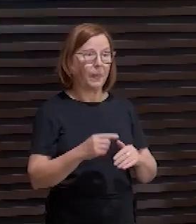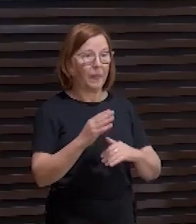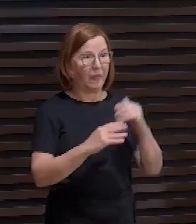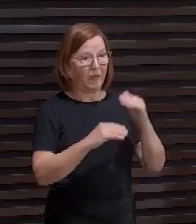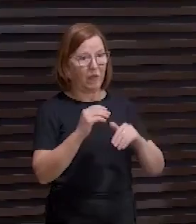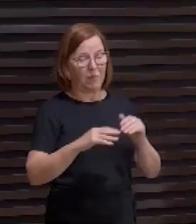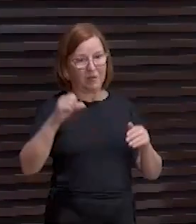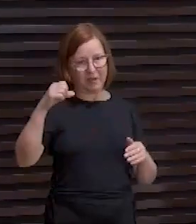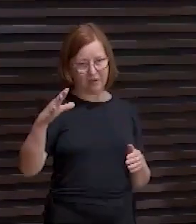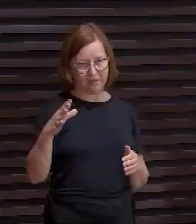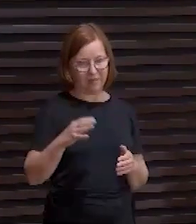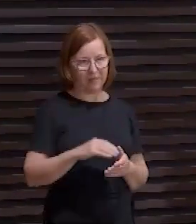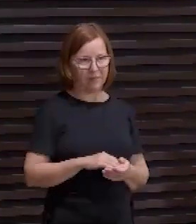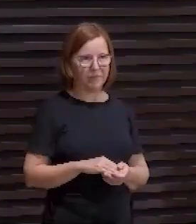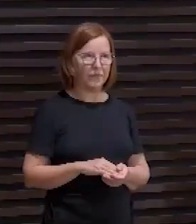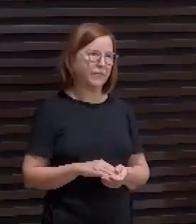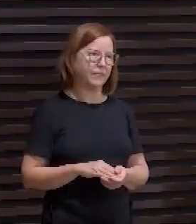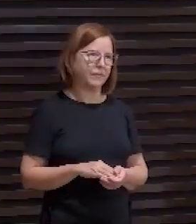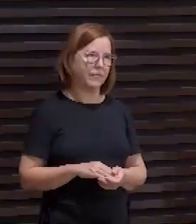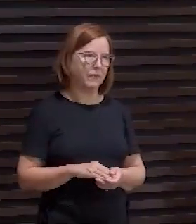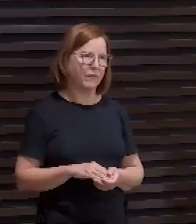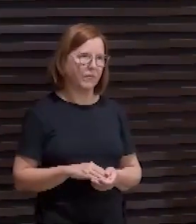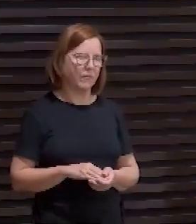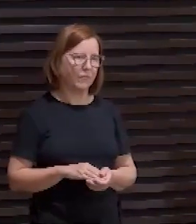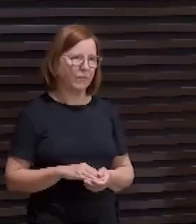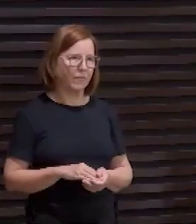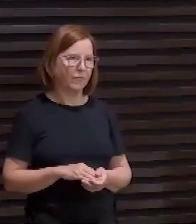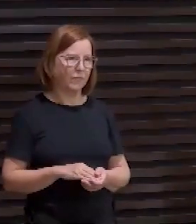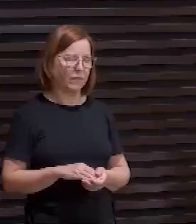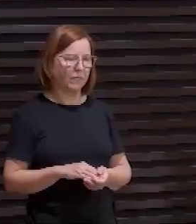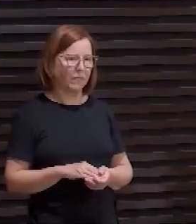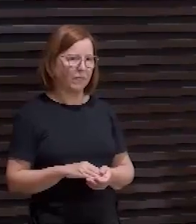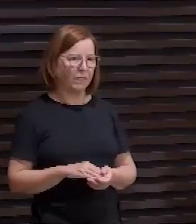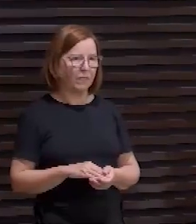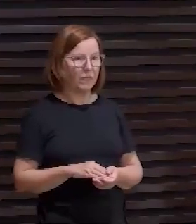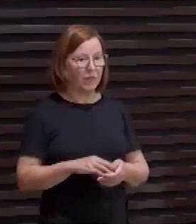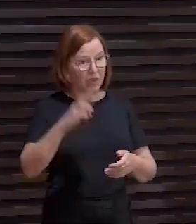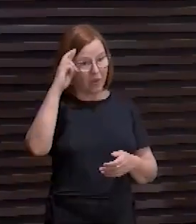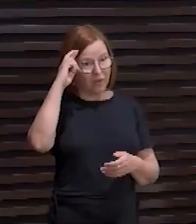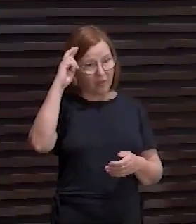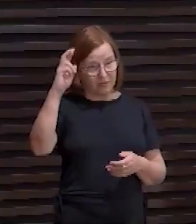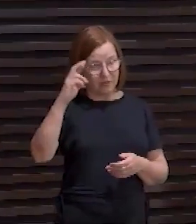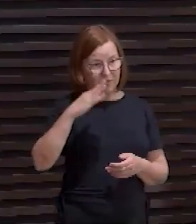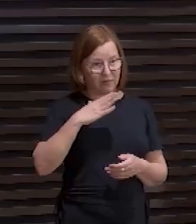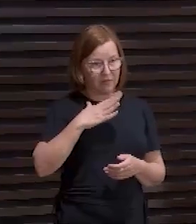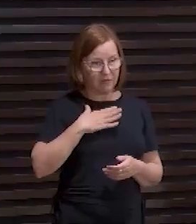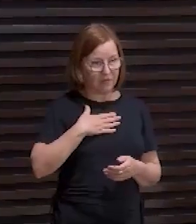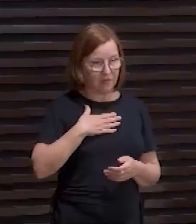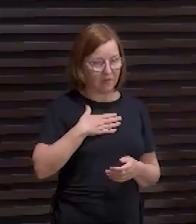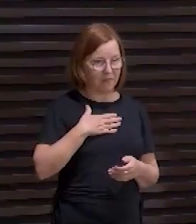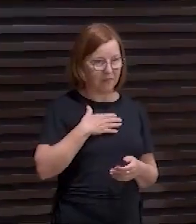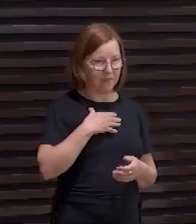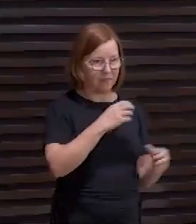um vale, mas o Senhor me tirou de lá. Mas eu tive que agir intencionalmente. Eu tive que sair de onde estava e ir na cozinha onde